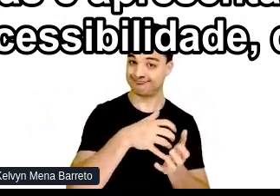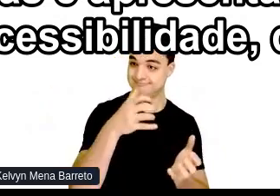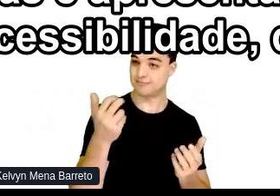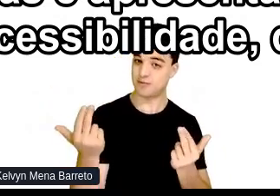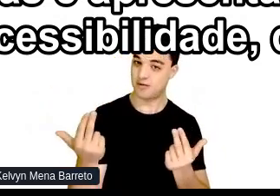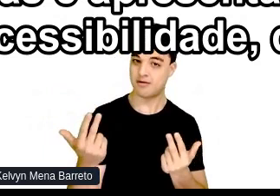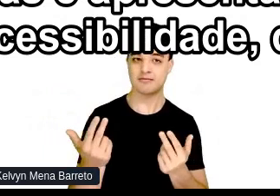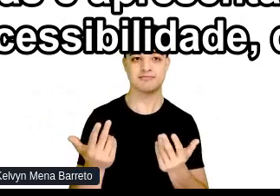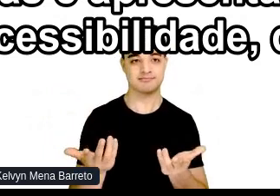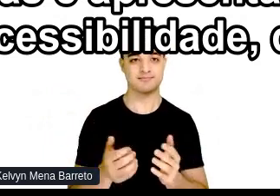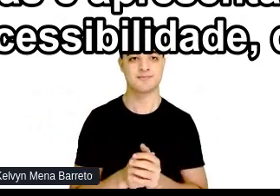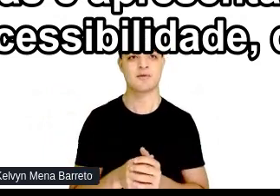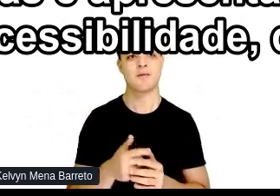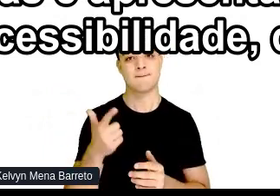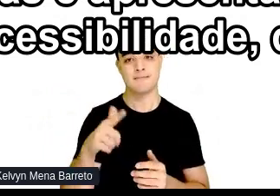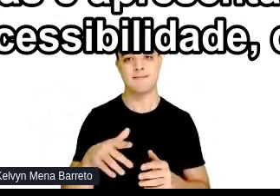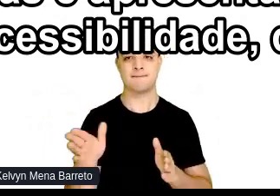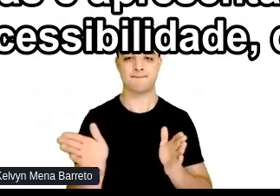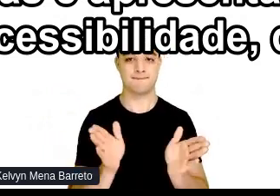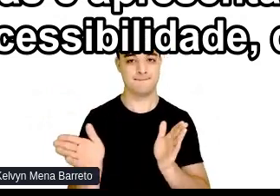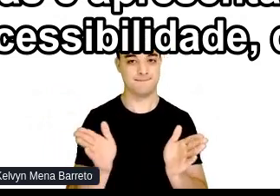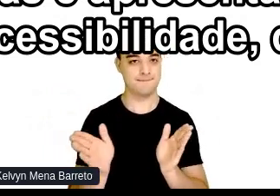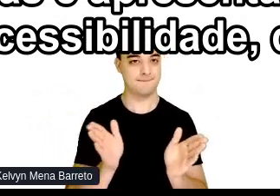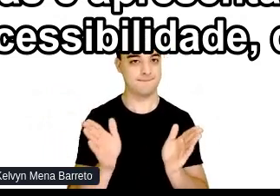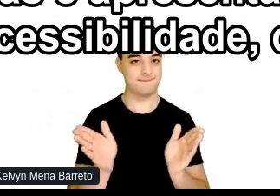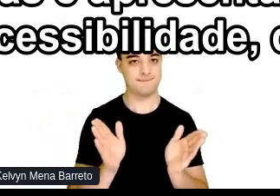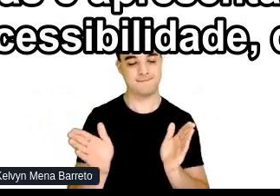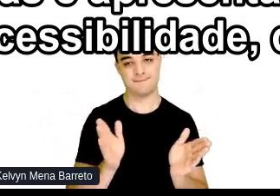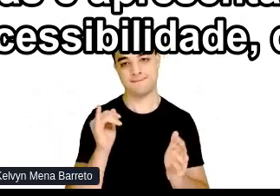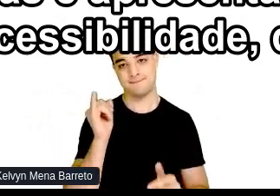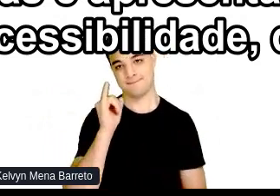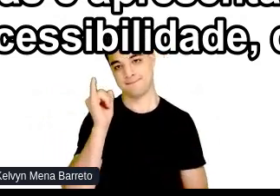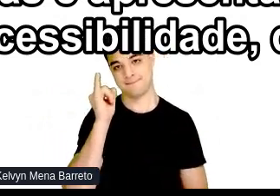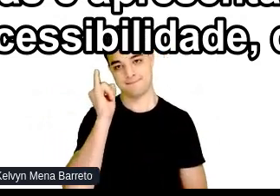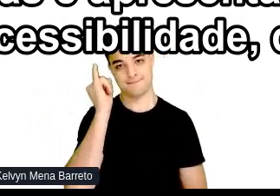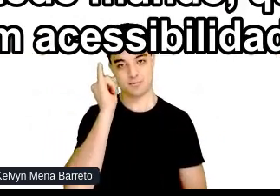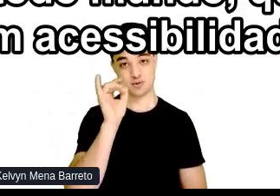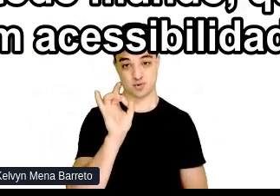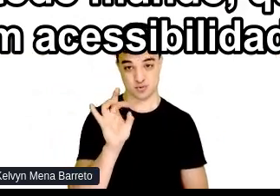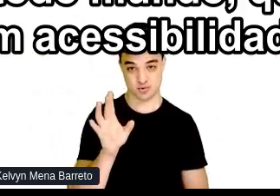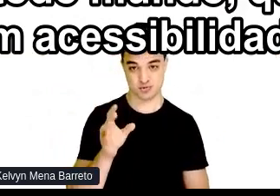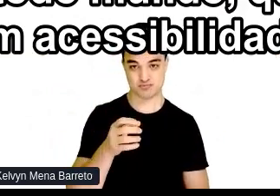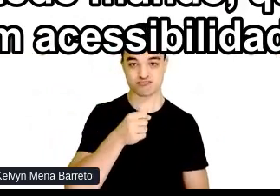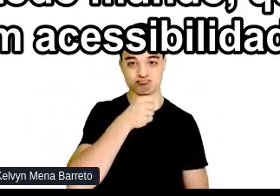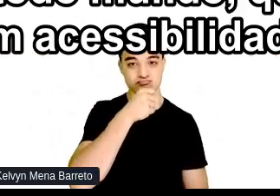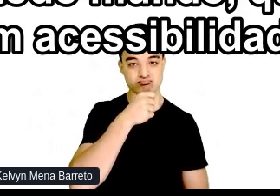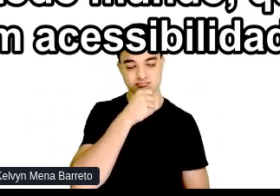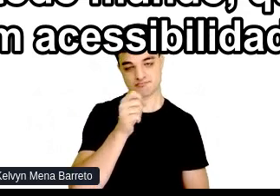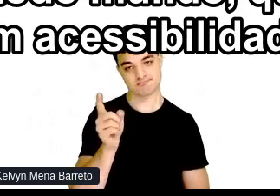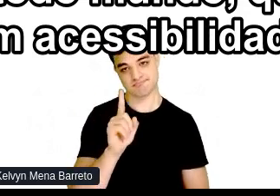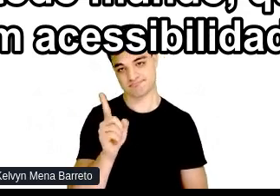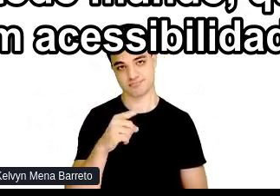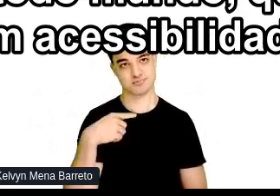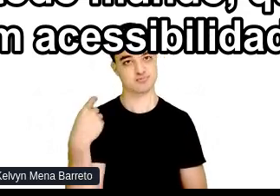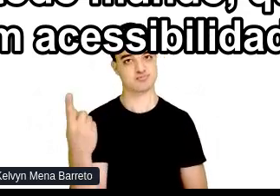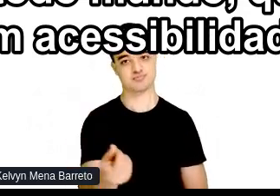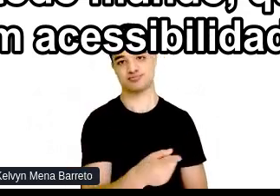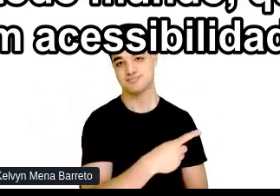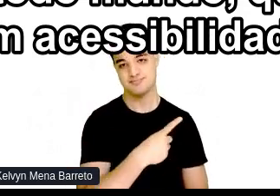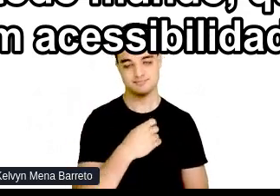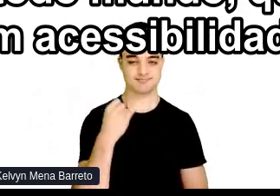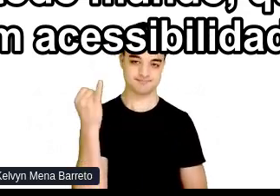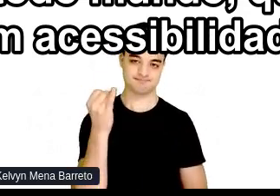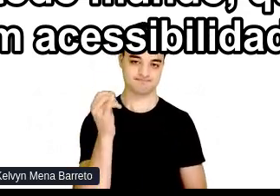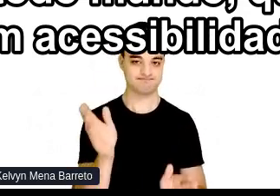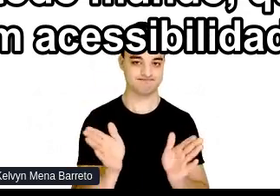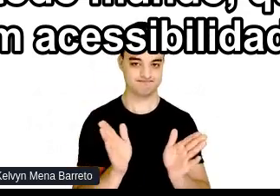os aparelhos, e também a questão da linguagem, que é muito importante também, evitar termos técnicos e estrangeiros, para eles se sentirem mais